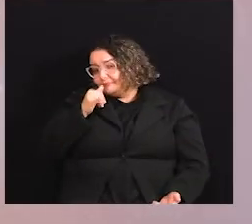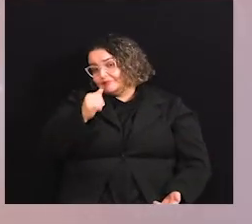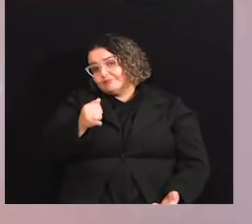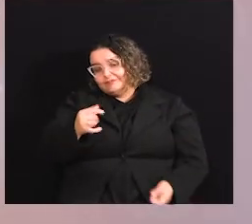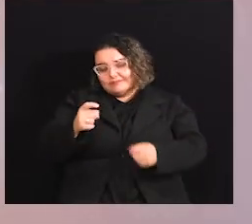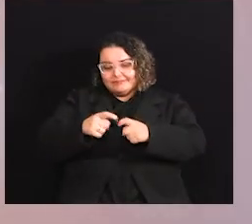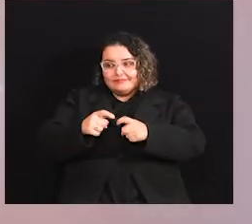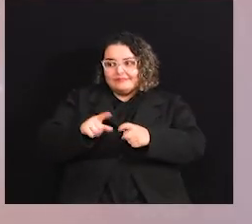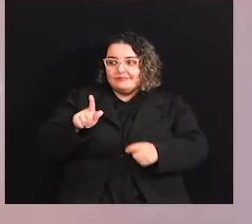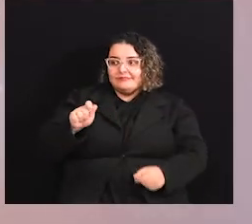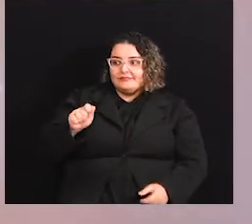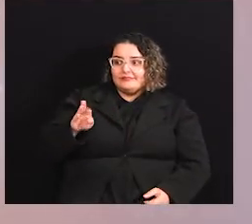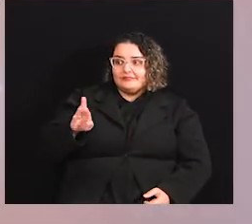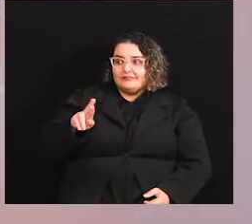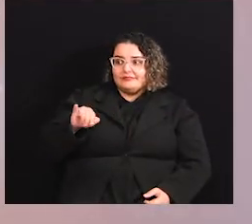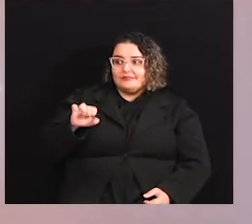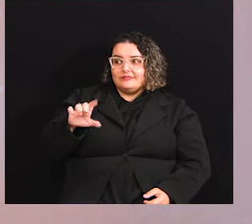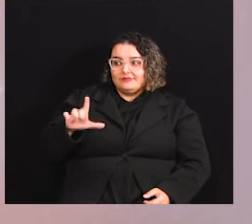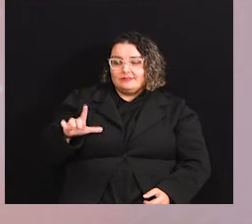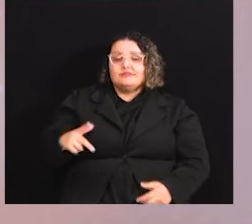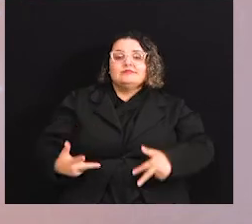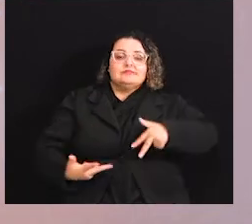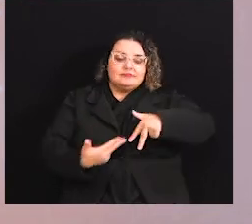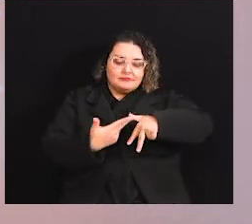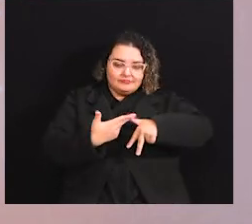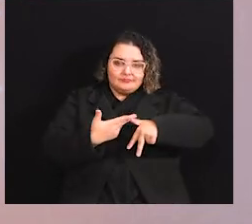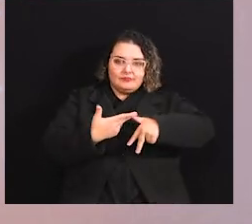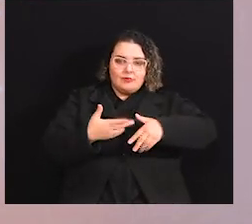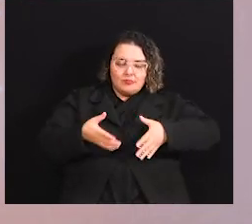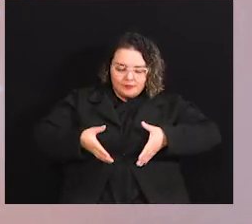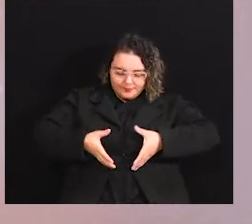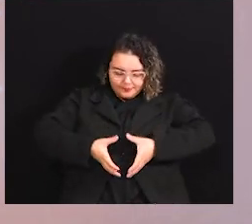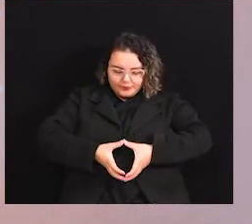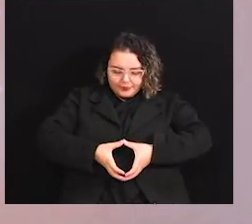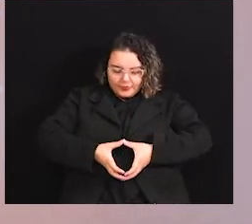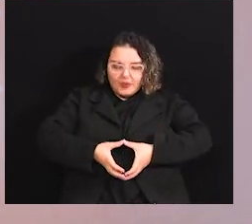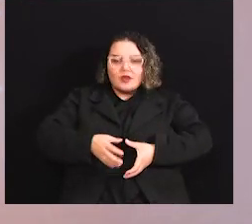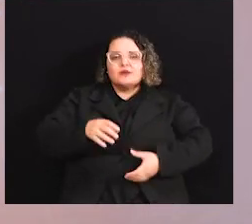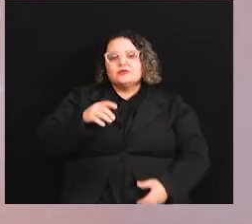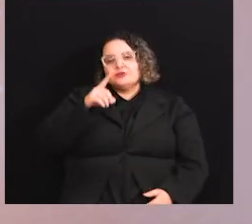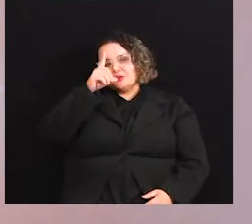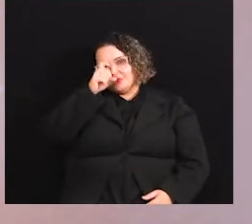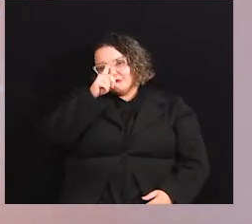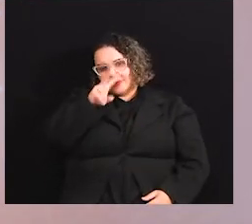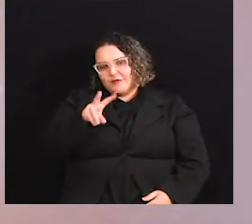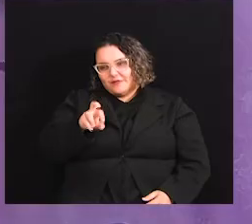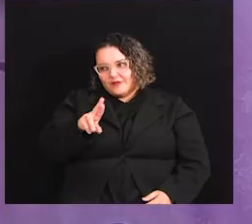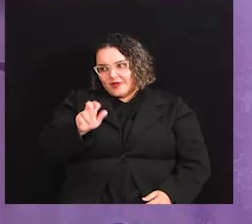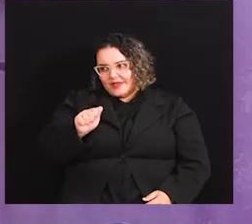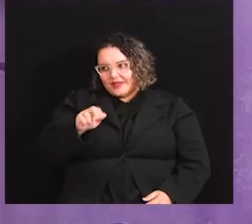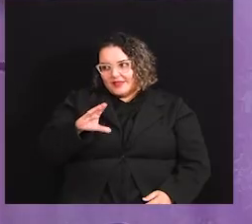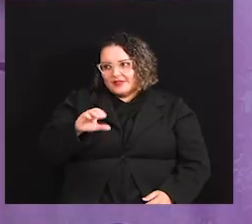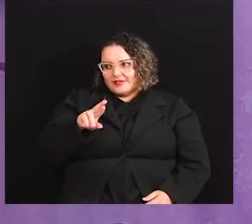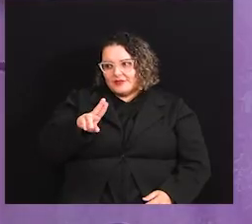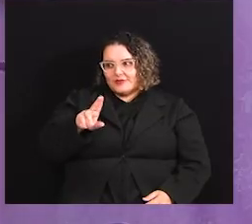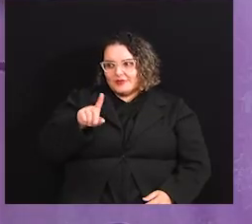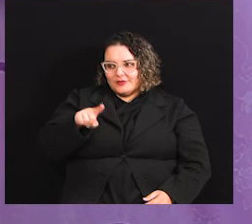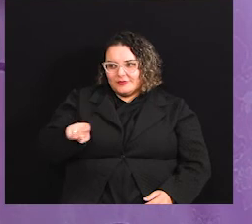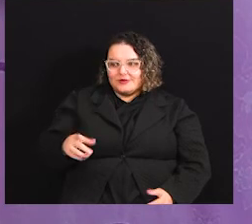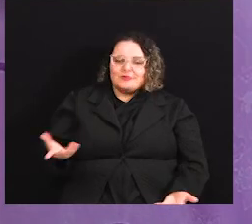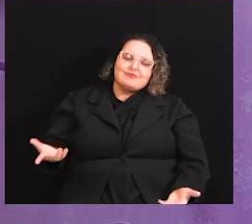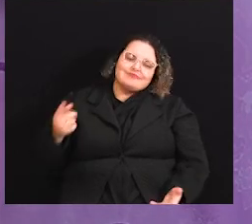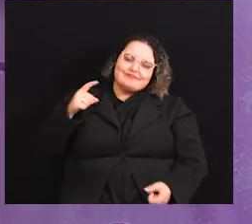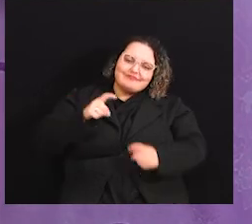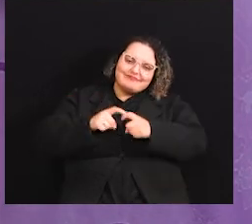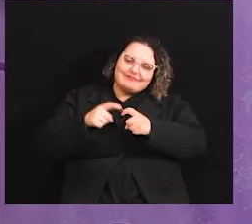Dr. Gabriel Garbato, ele que é cirurgião do aparelho digestivo do Vera Cruz Hospital. Doutor, infelizmente o nosso